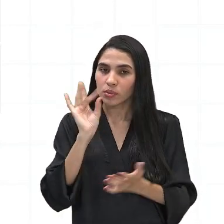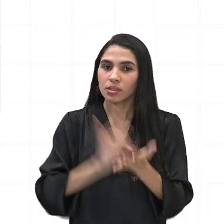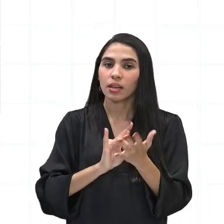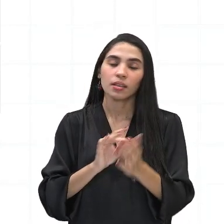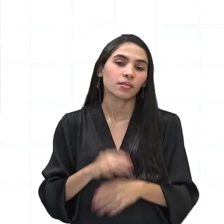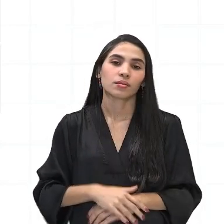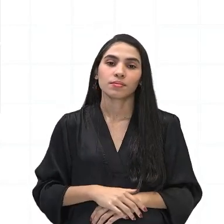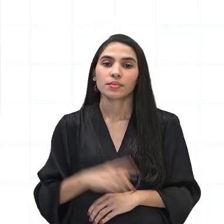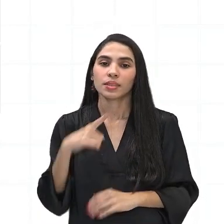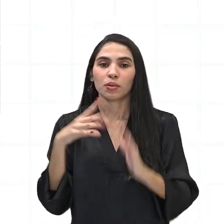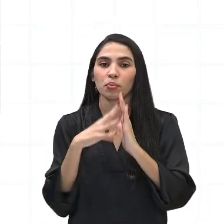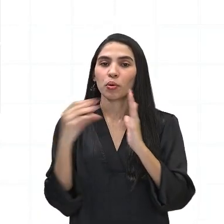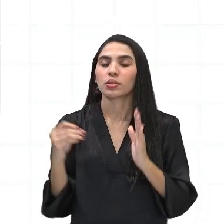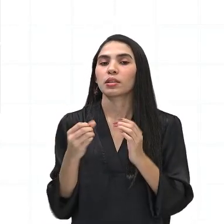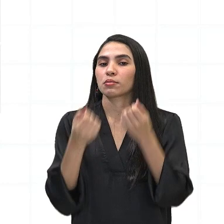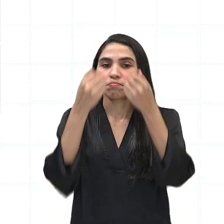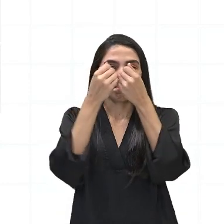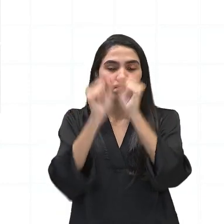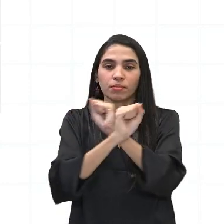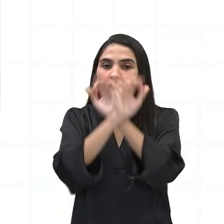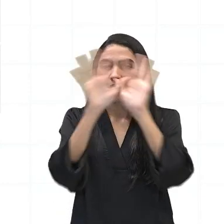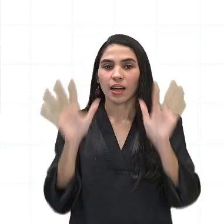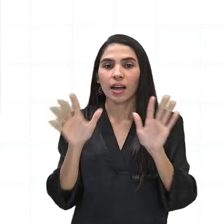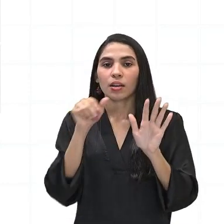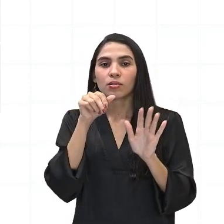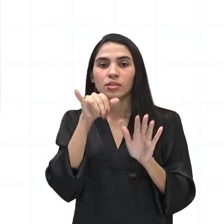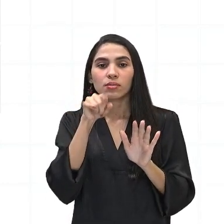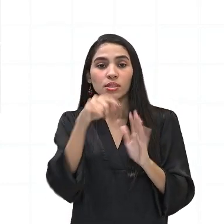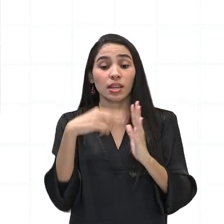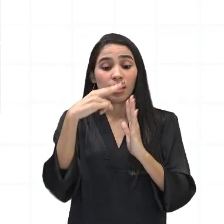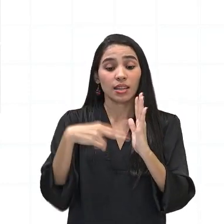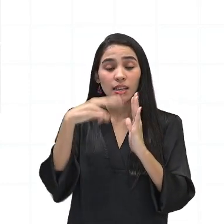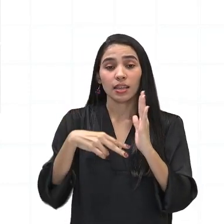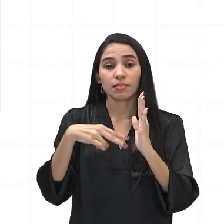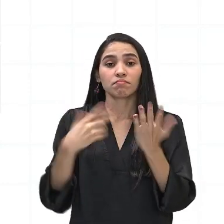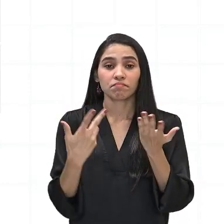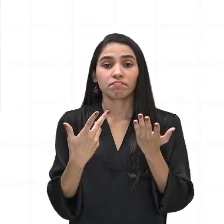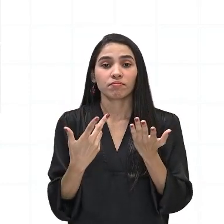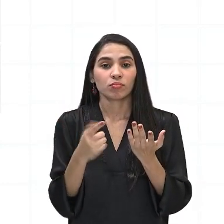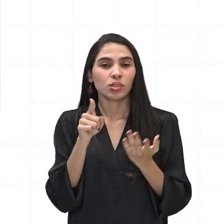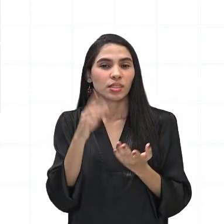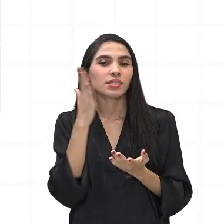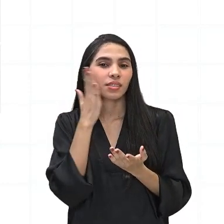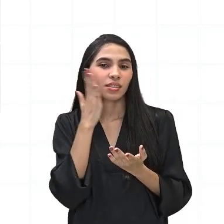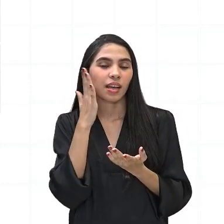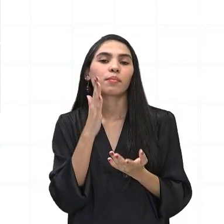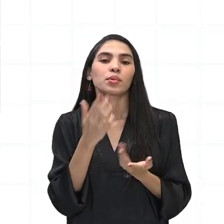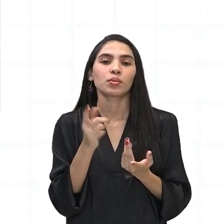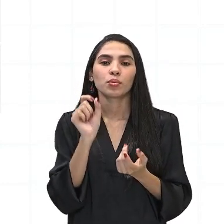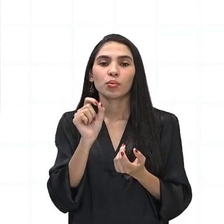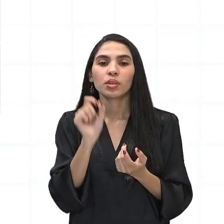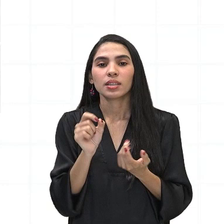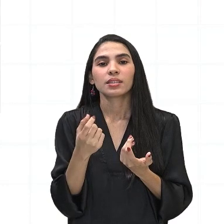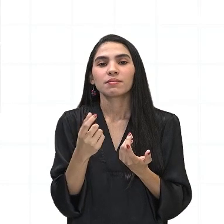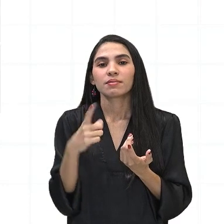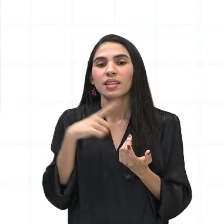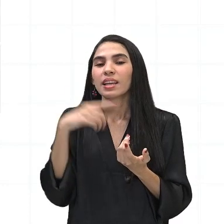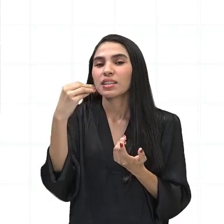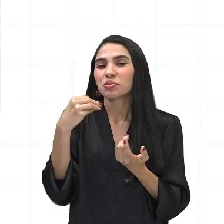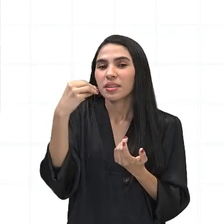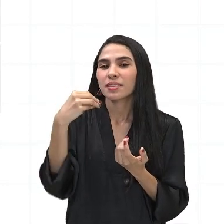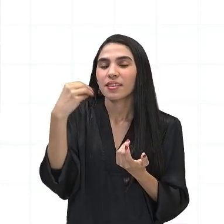a partir disso fez esse processo reflexivo. É importante notar, então, que o que a gente pode refletir a partir do que aparece